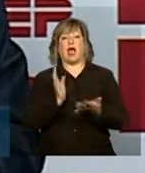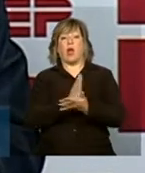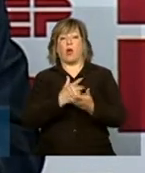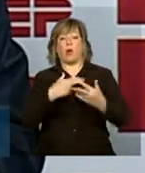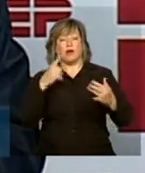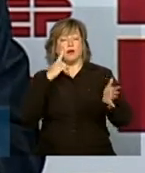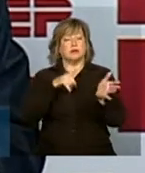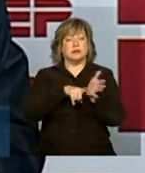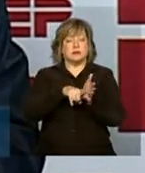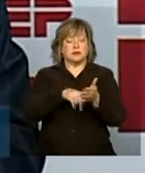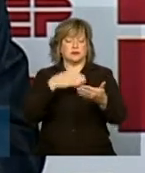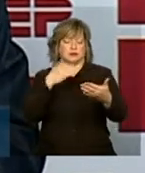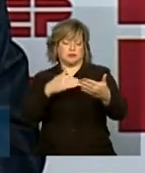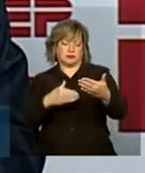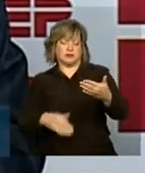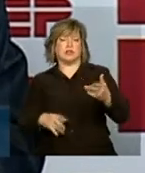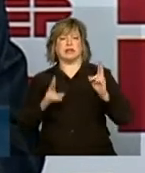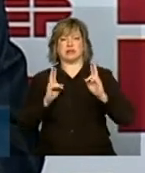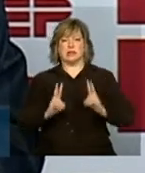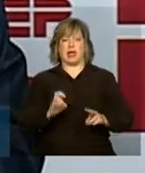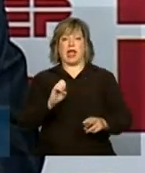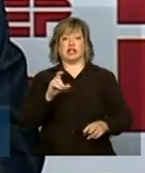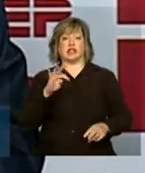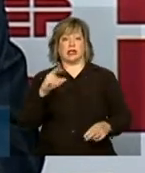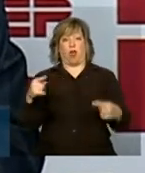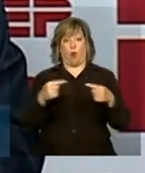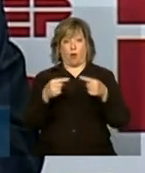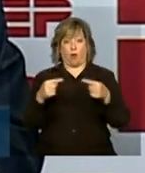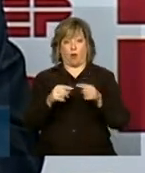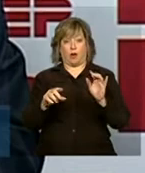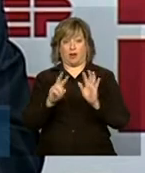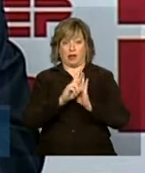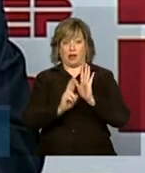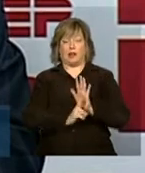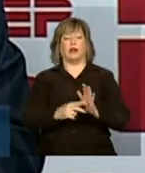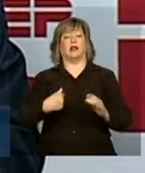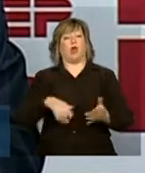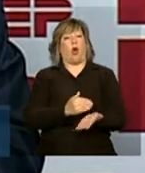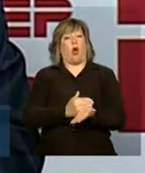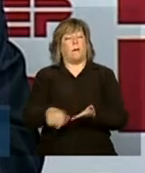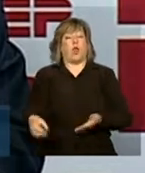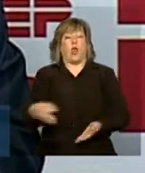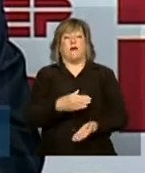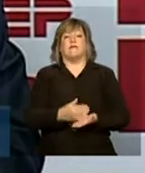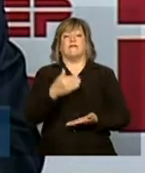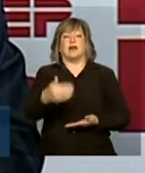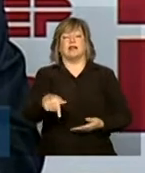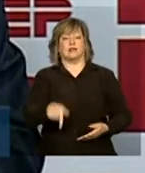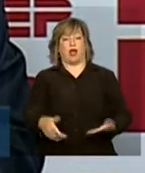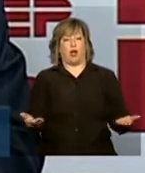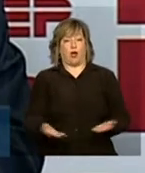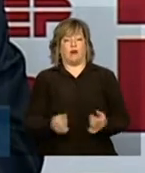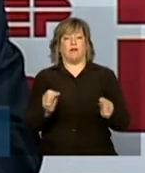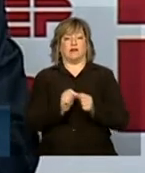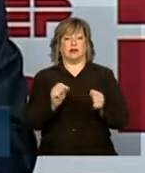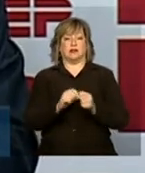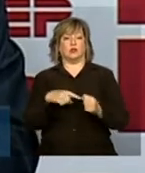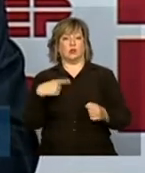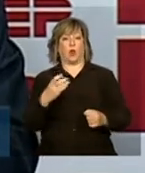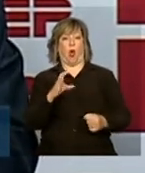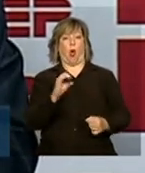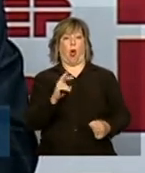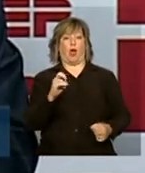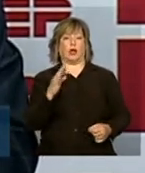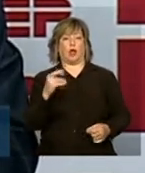serão analisadas sempre à luz do edital e, principalmente, começamos a nova fase agora de formação dos corretores